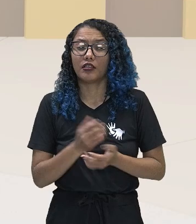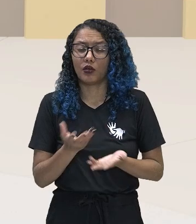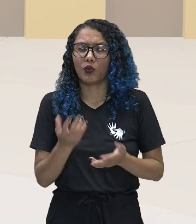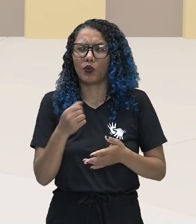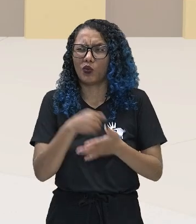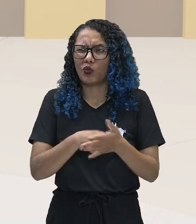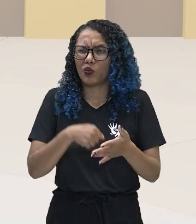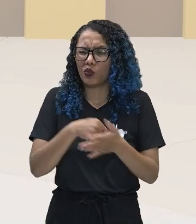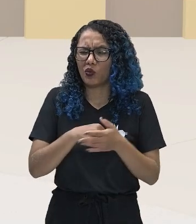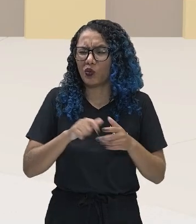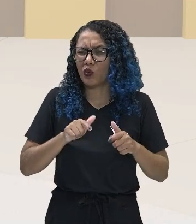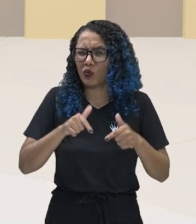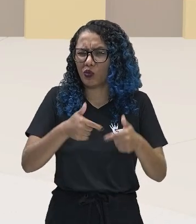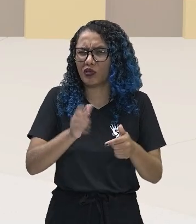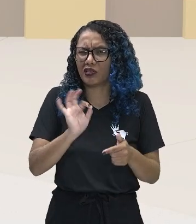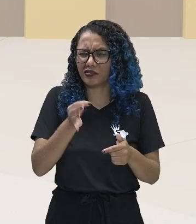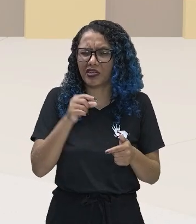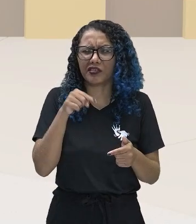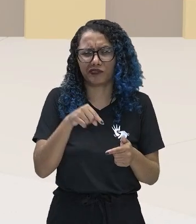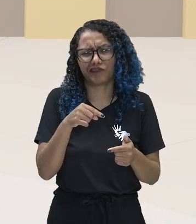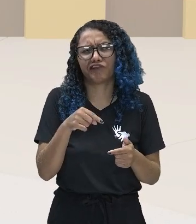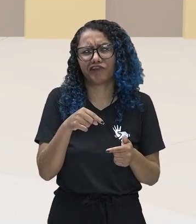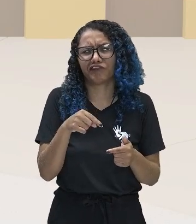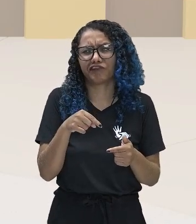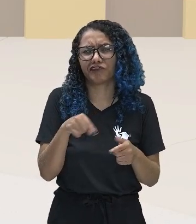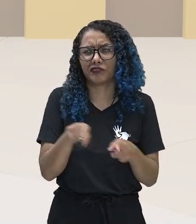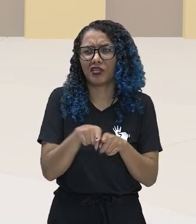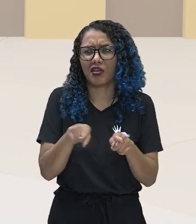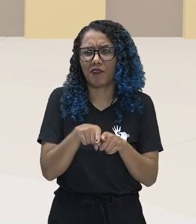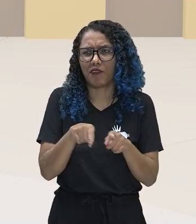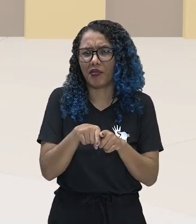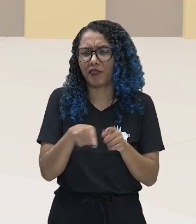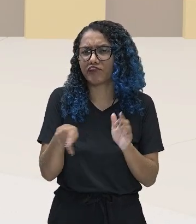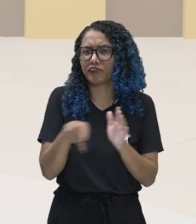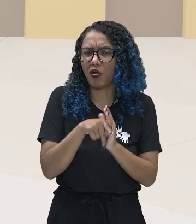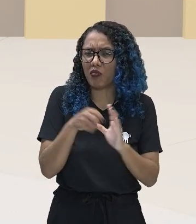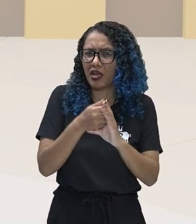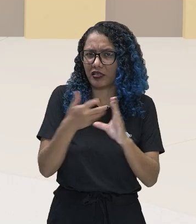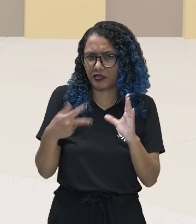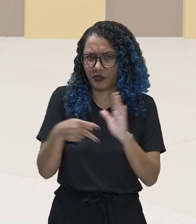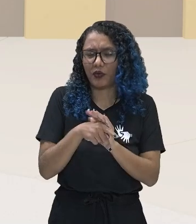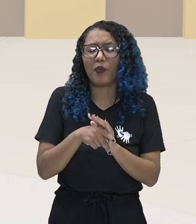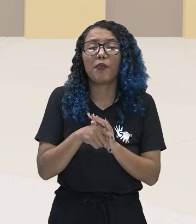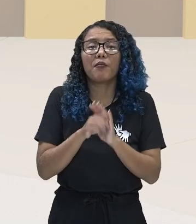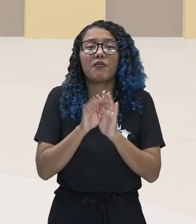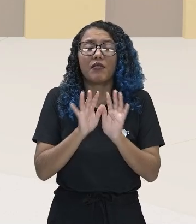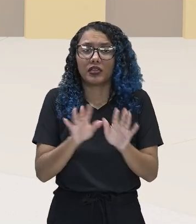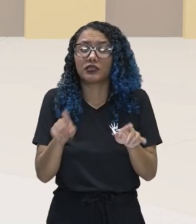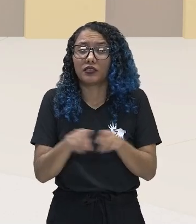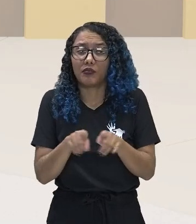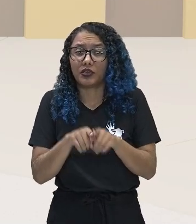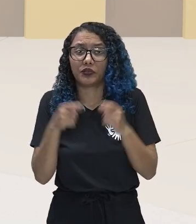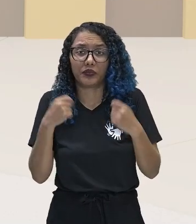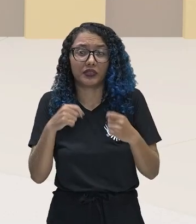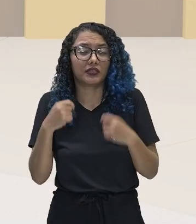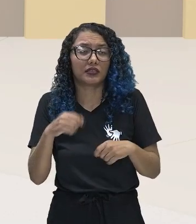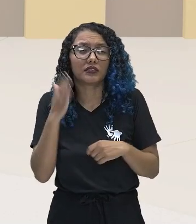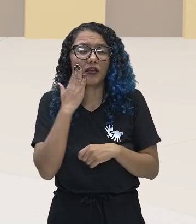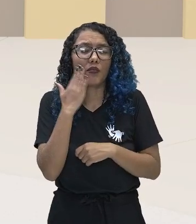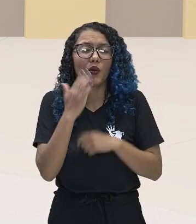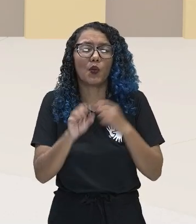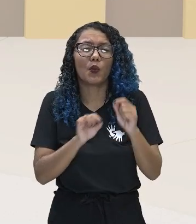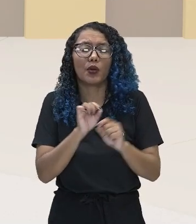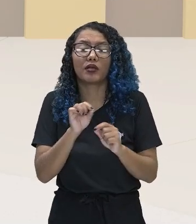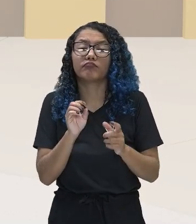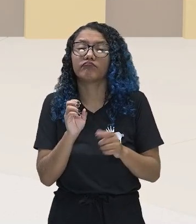e tudo mais, é claro que isso também faz parte, mas a gente também tem que entender que estar aí na escola,